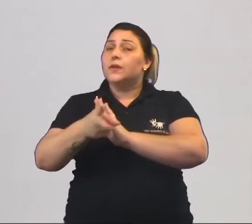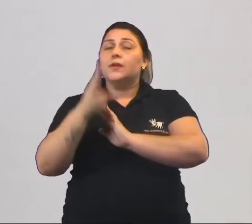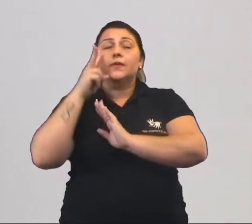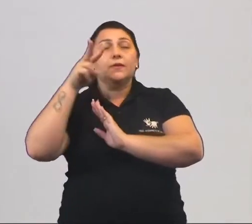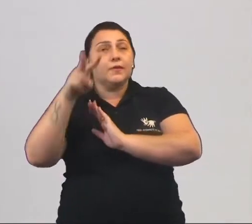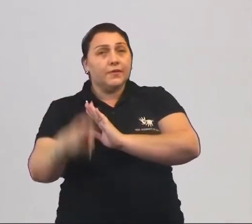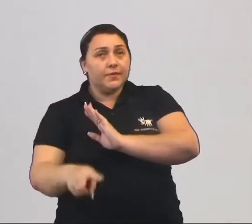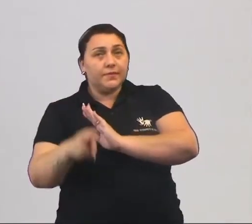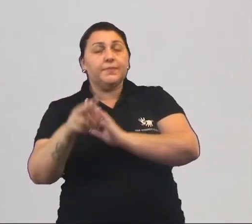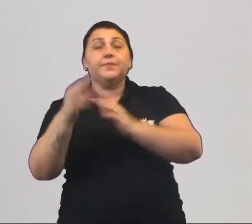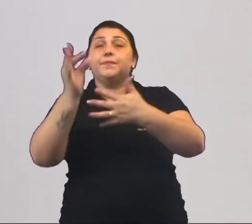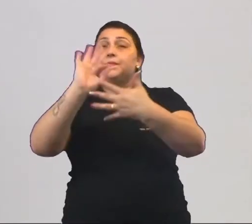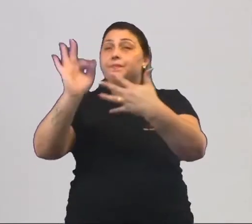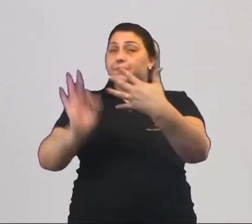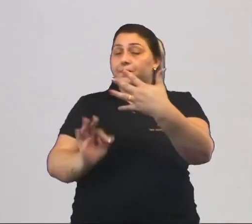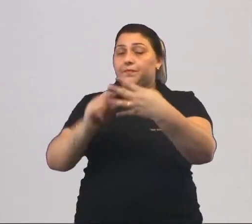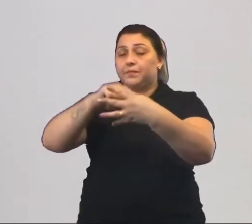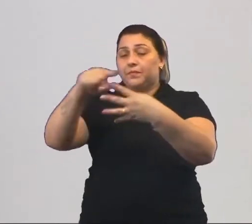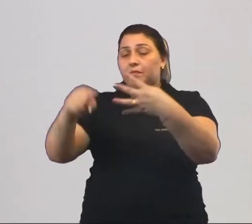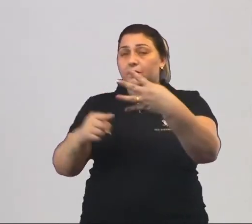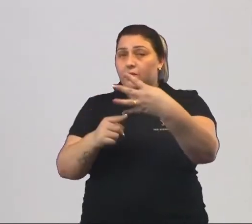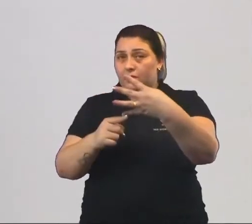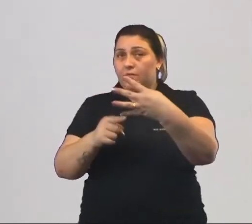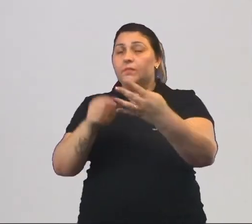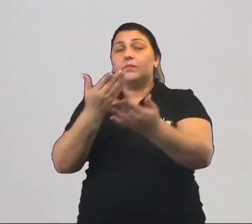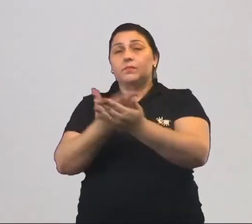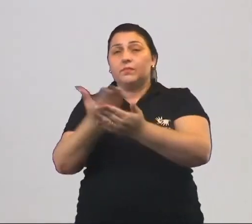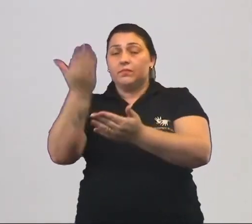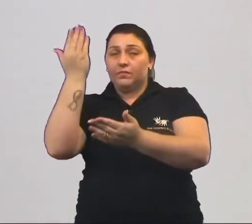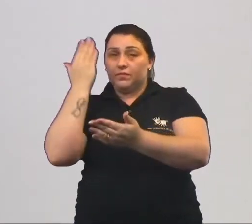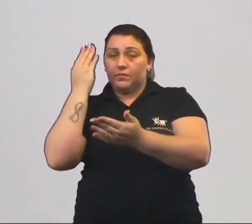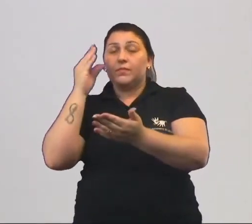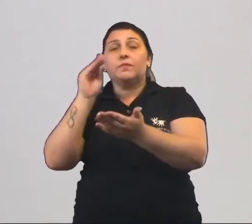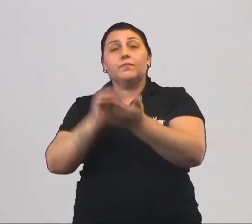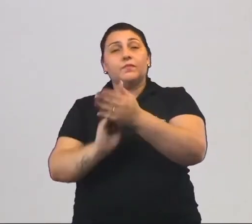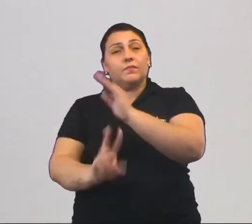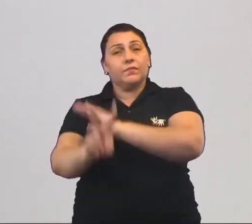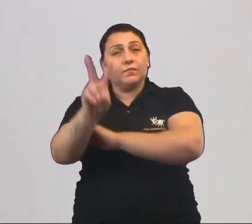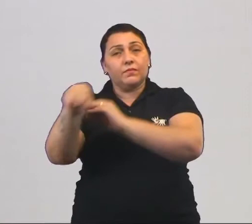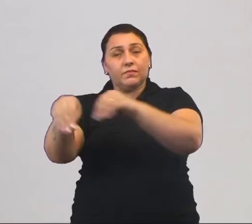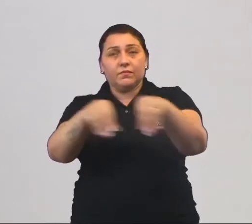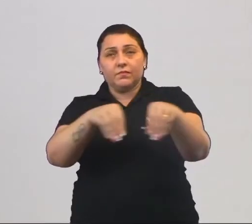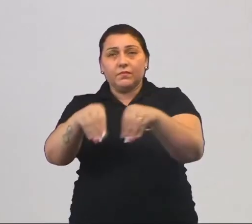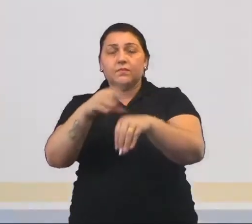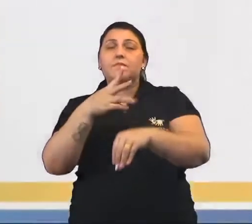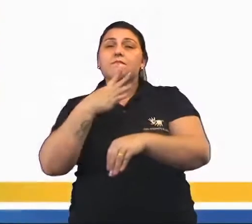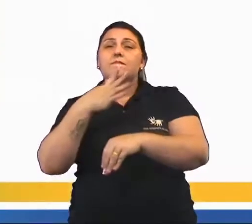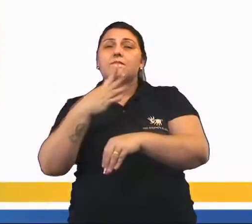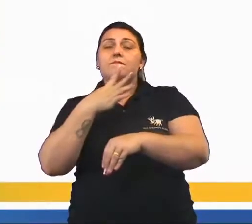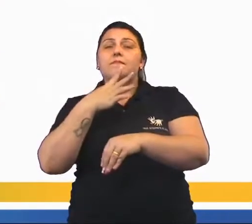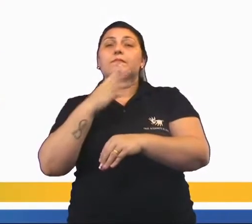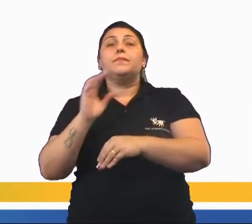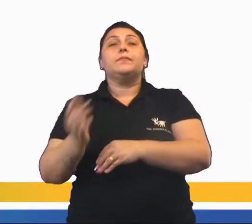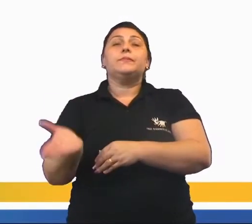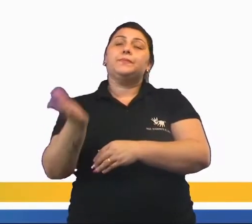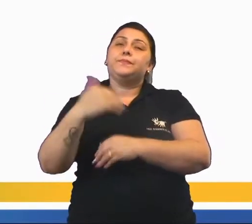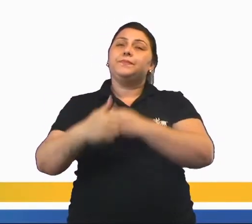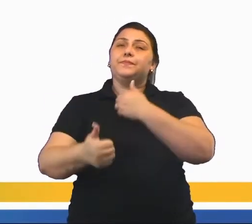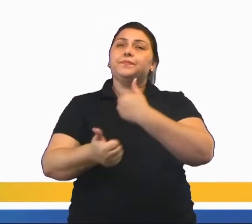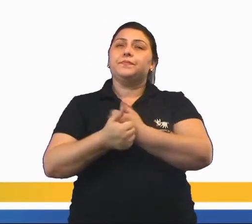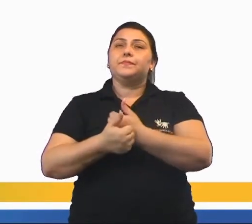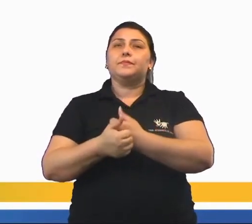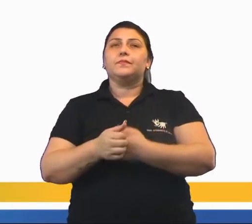conseguimos verificar a classificação em 4 tipos, não foi na aula anterior? Então, nós temos mais 2 ainda para conhecer. Vamos prosseguir